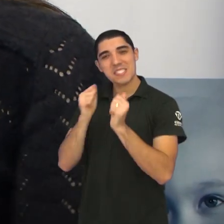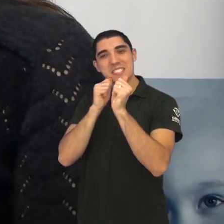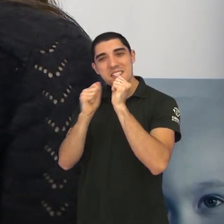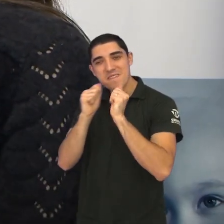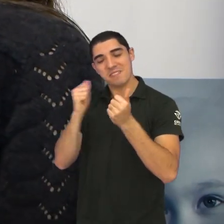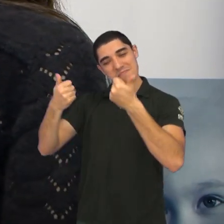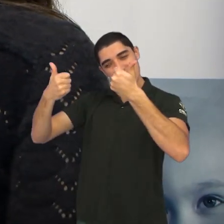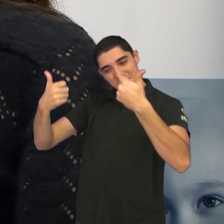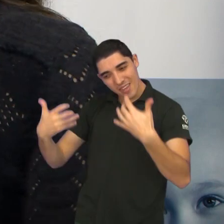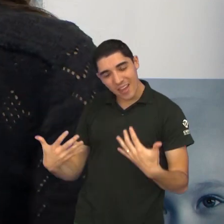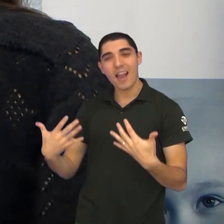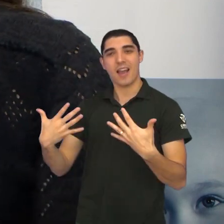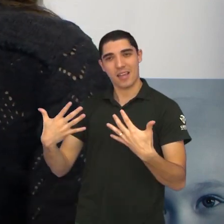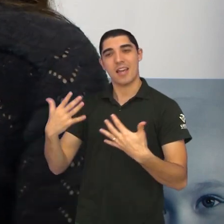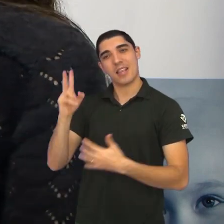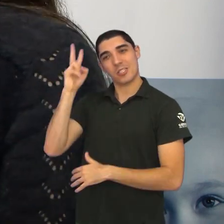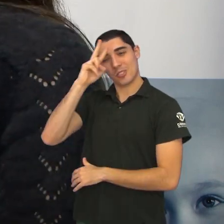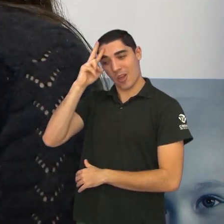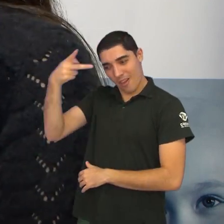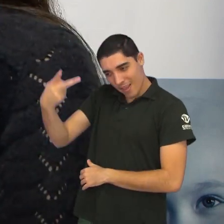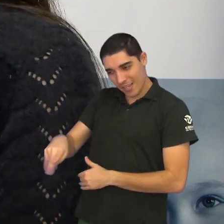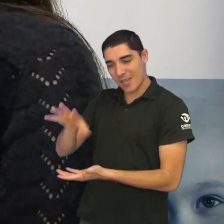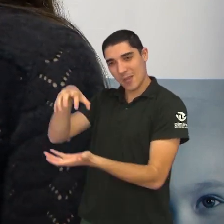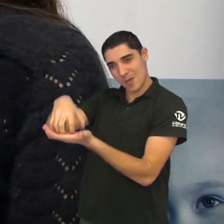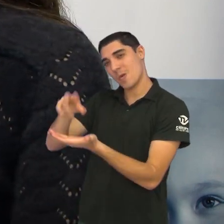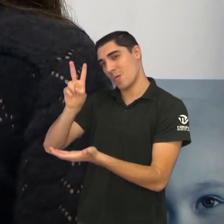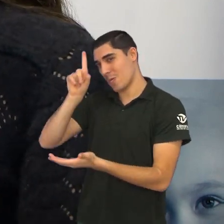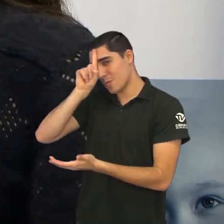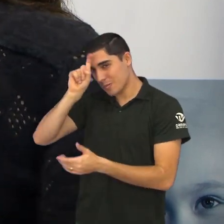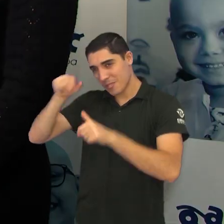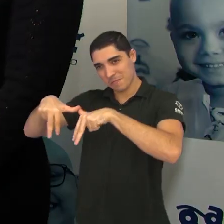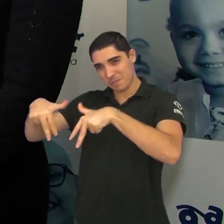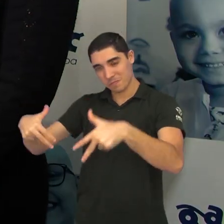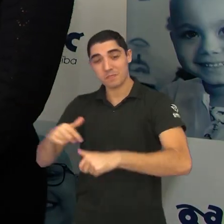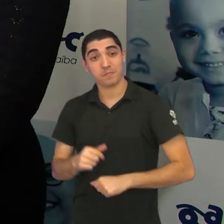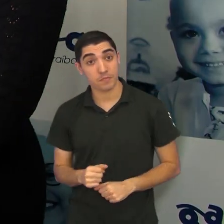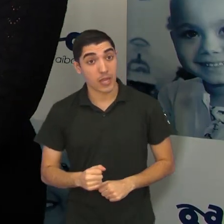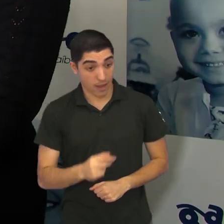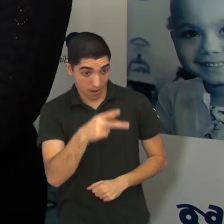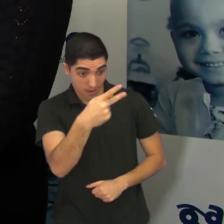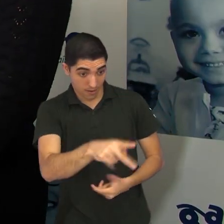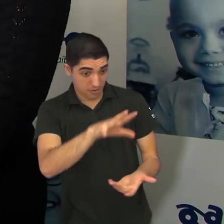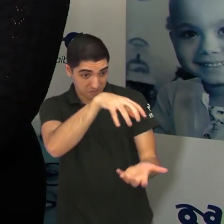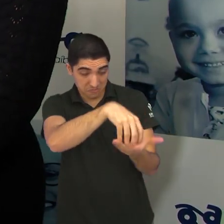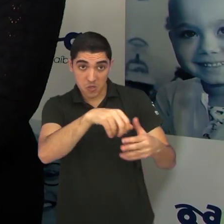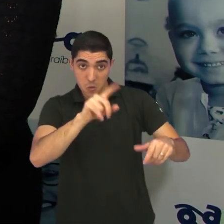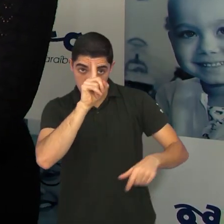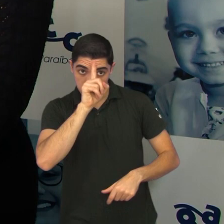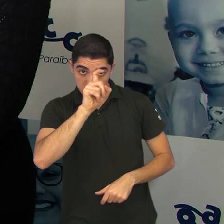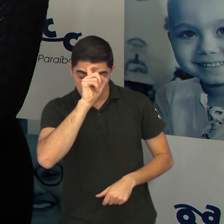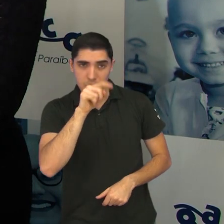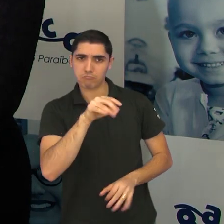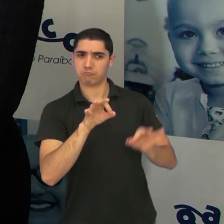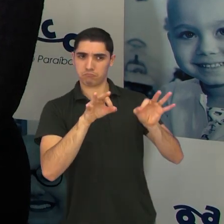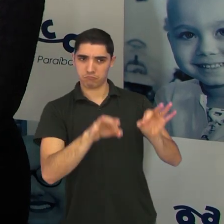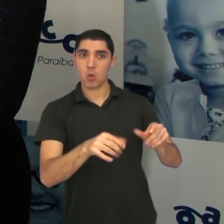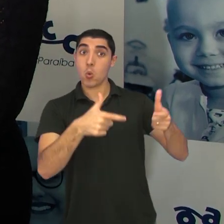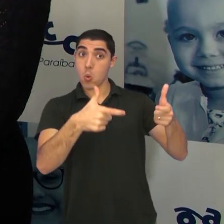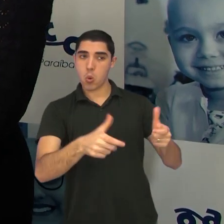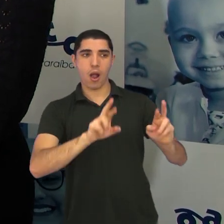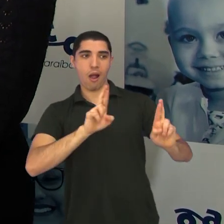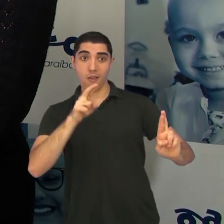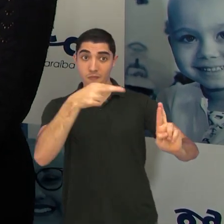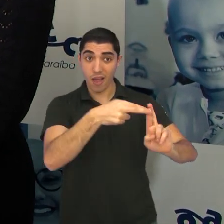conversar um pouquinho com vocês e contar um pouquinho da história do Hospital do GAC. Esse hospital que é uma referência tanto aqui no